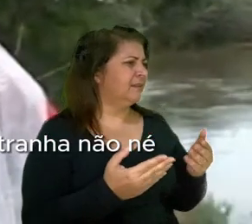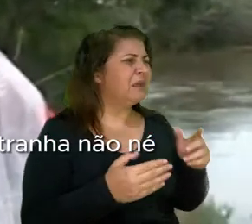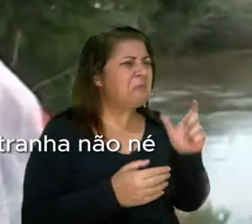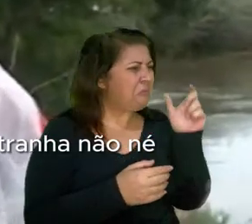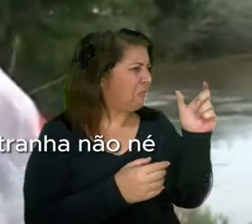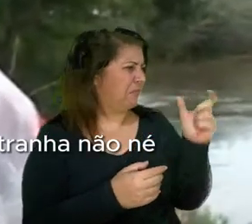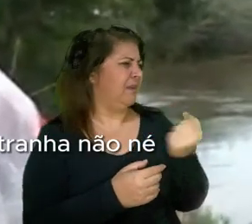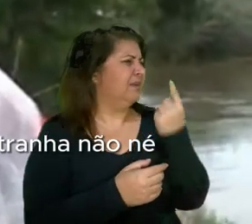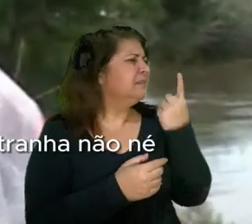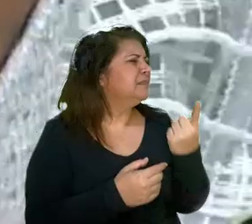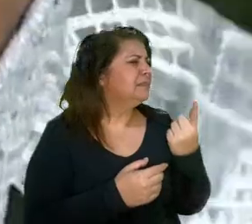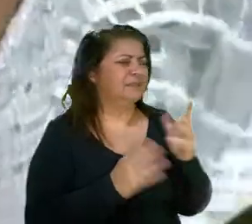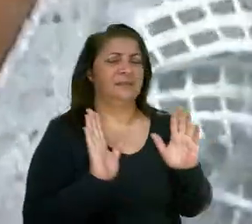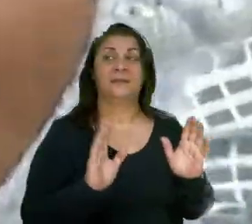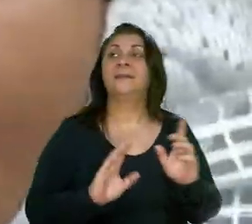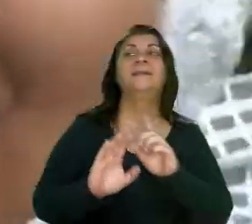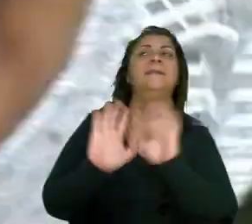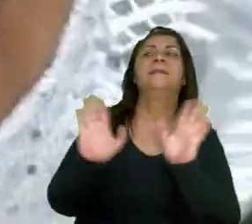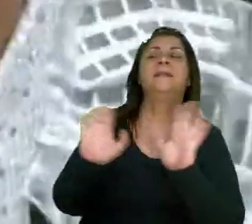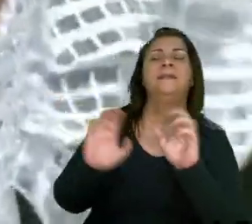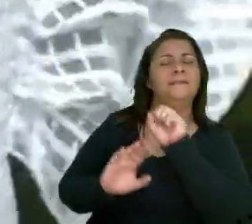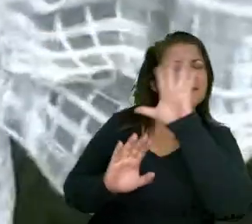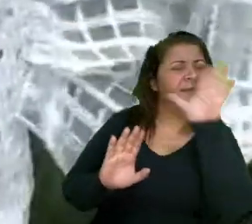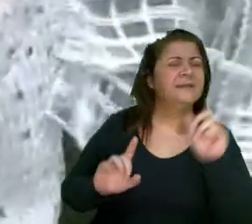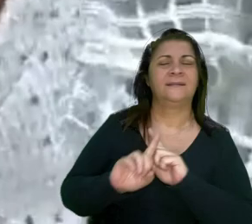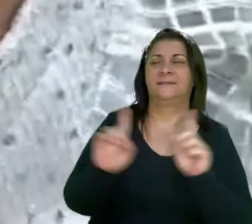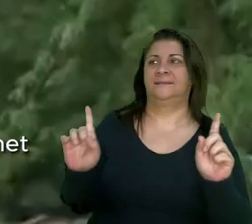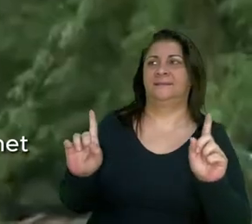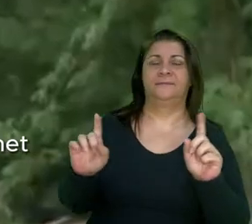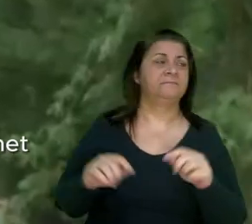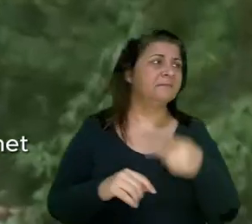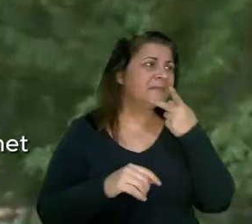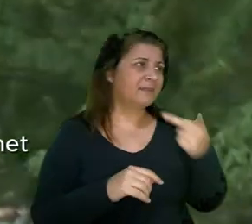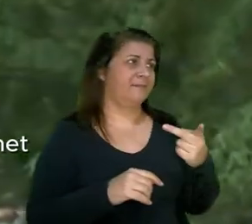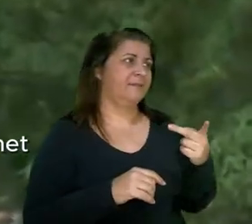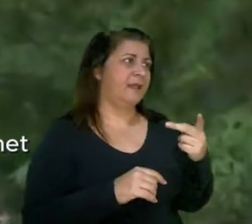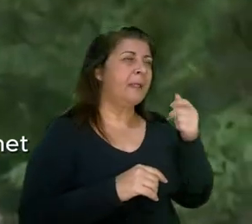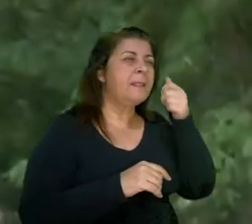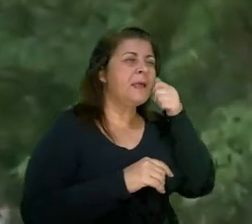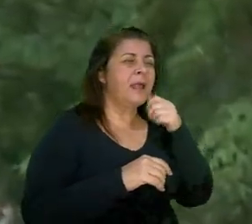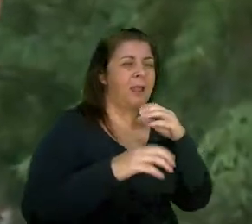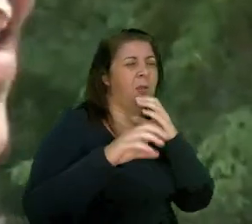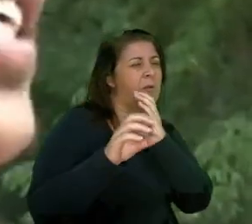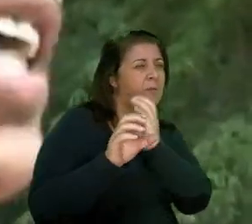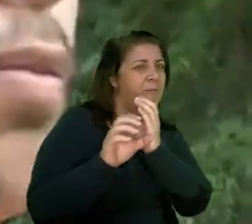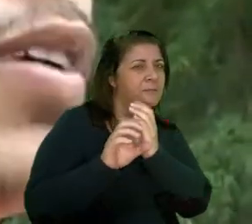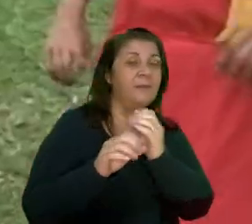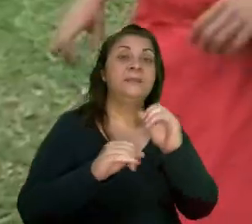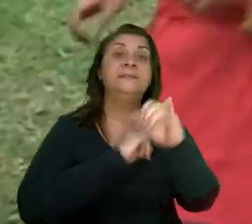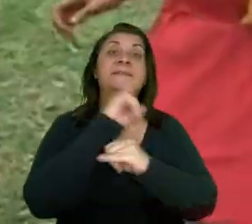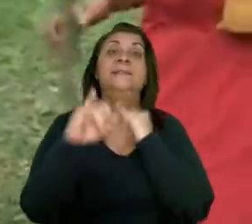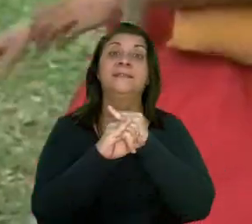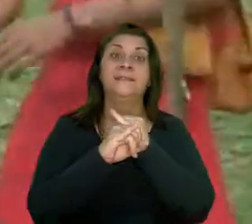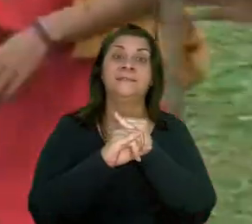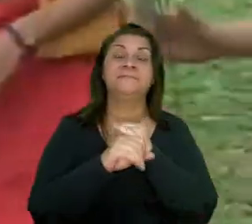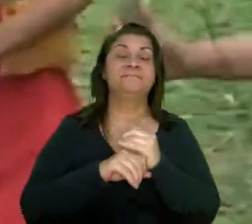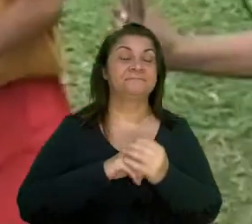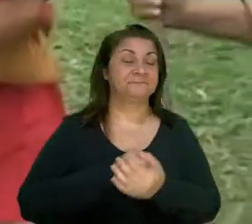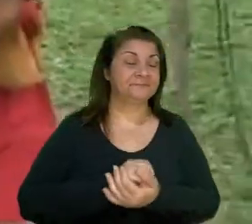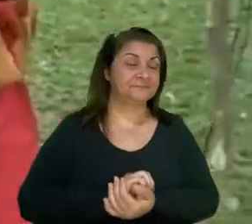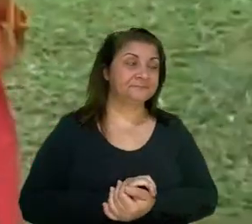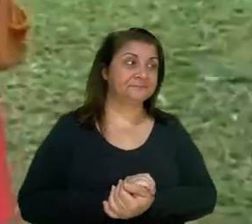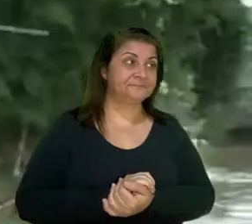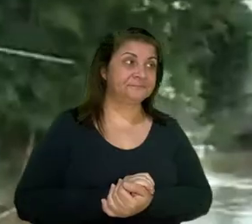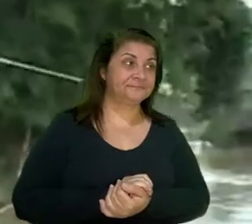essas palavras estranhas, não, né? Não, claro que não. Vou falar com a comadre internet. Ela sabe.